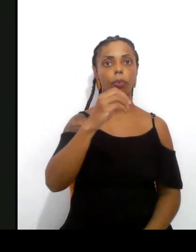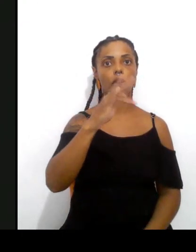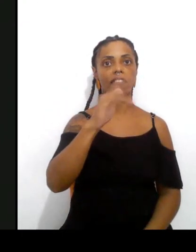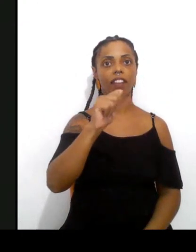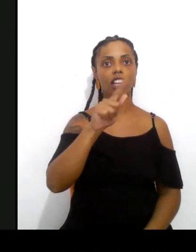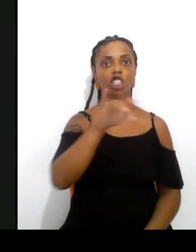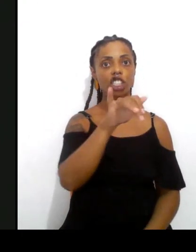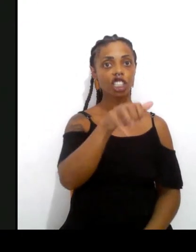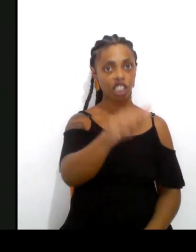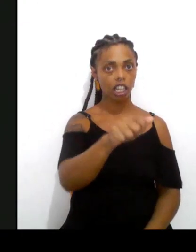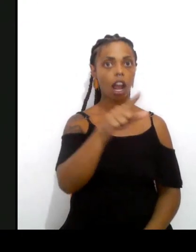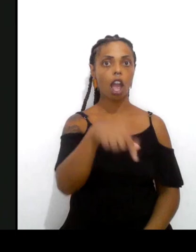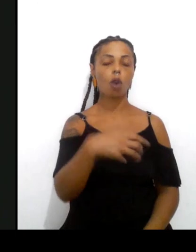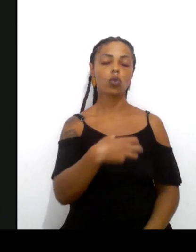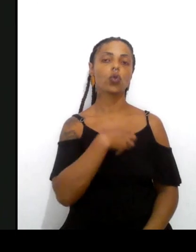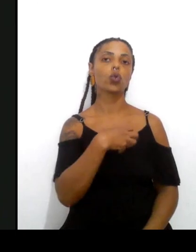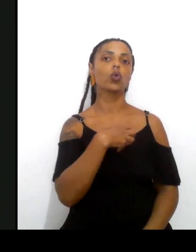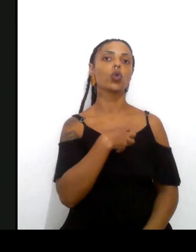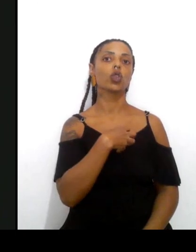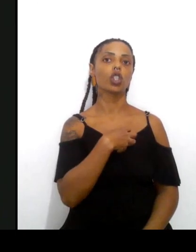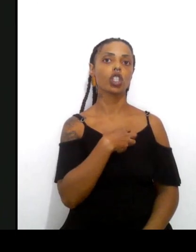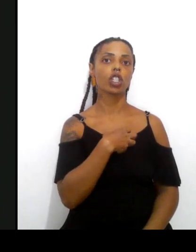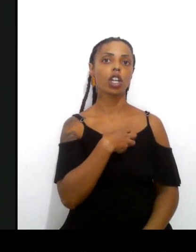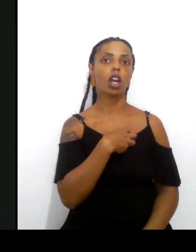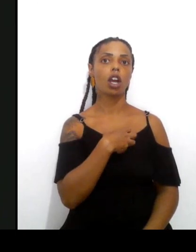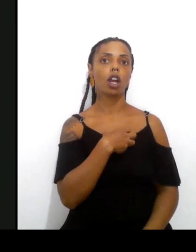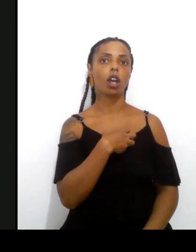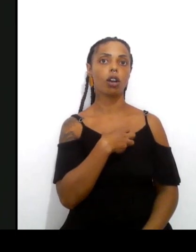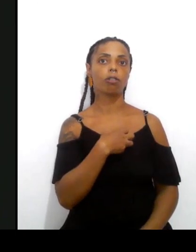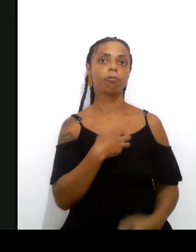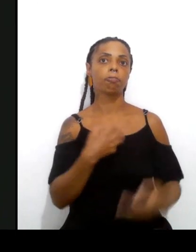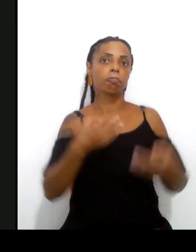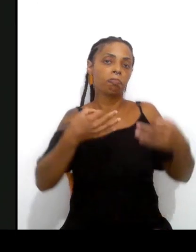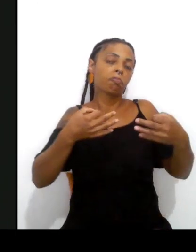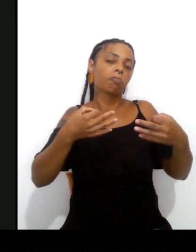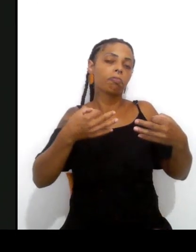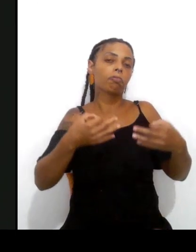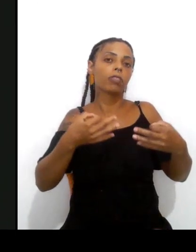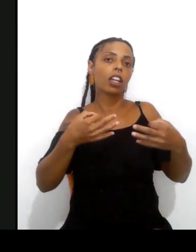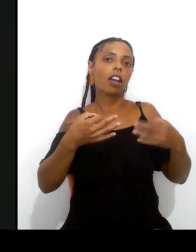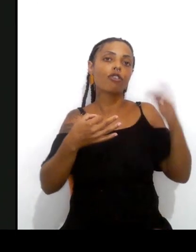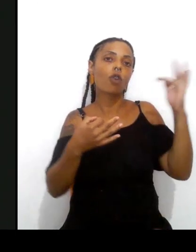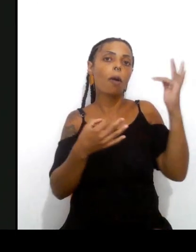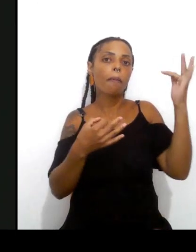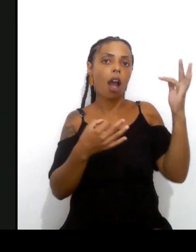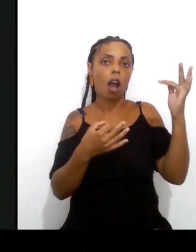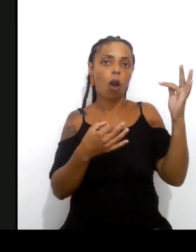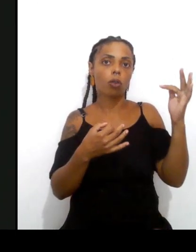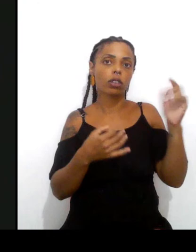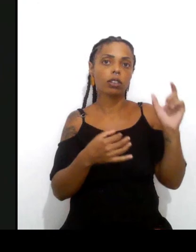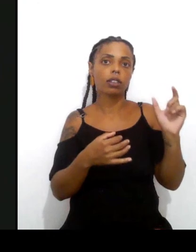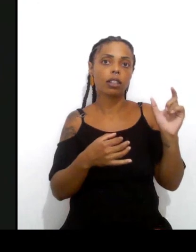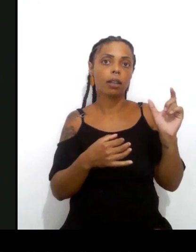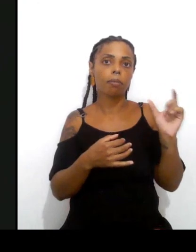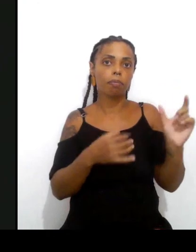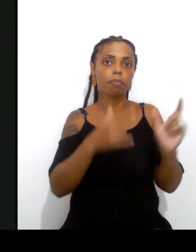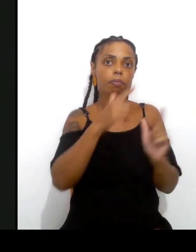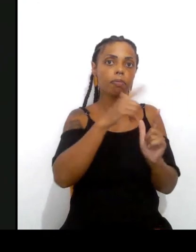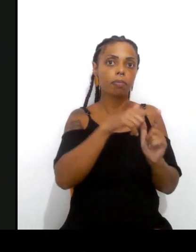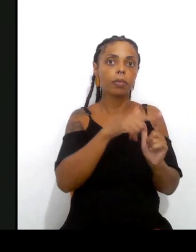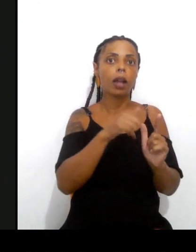né ela surge o étimo surge é da conflação dos termos gregos